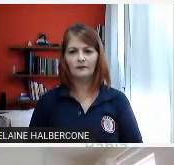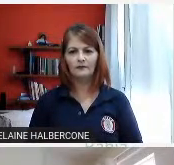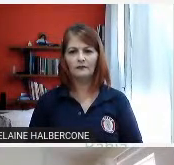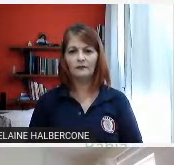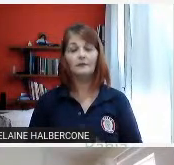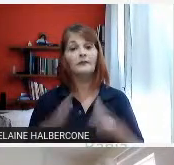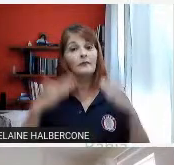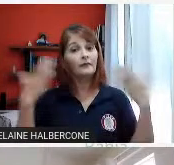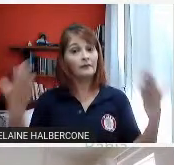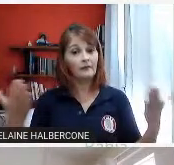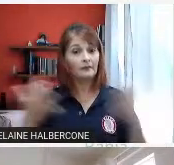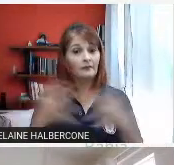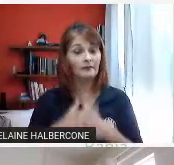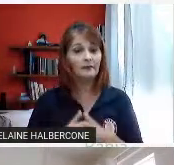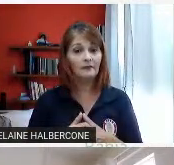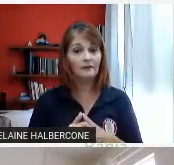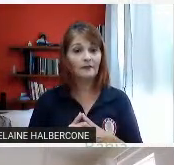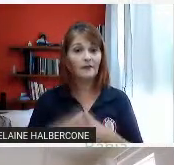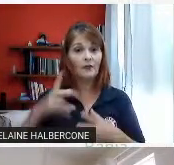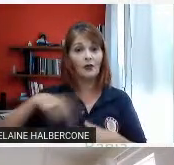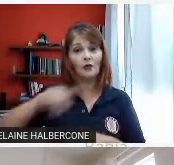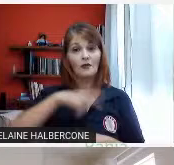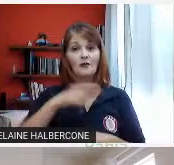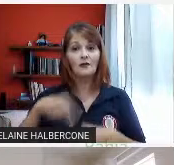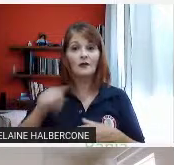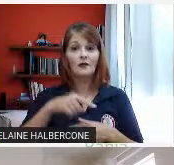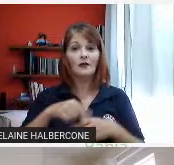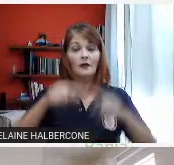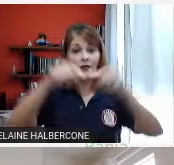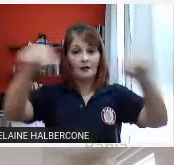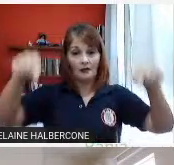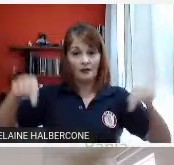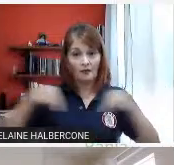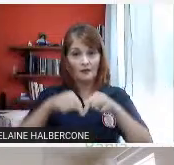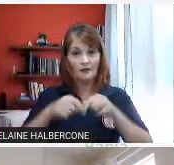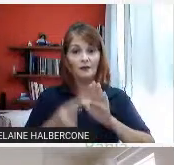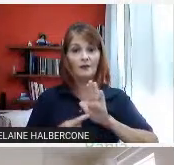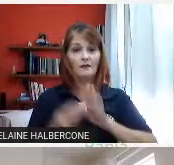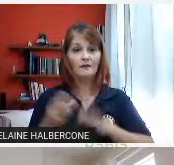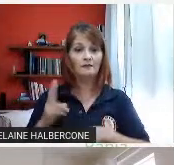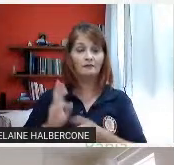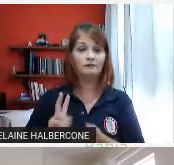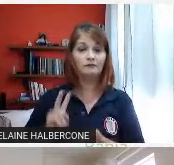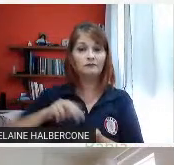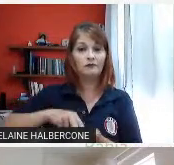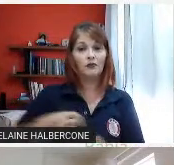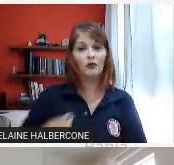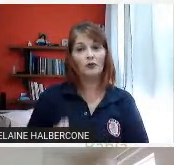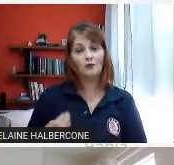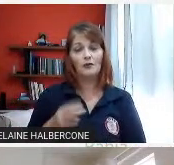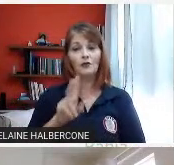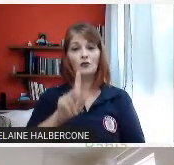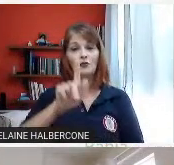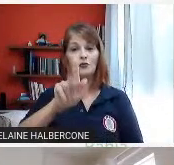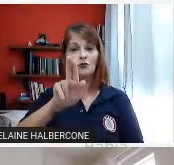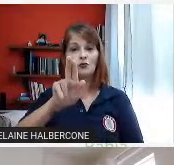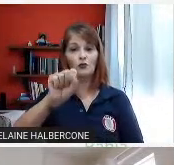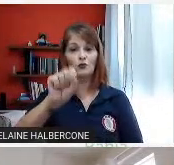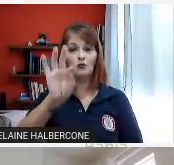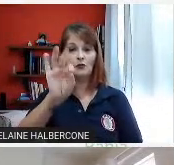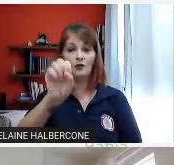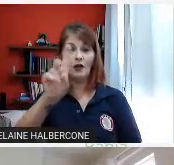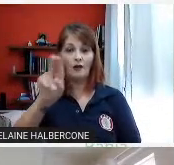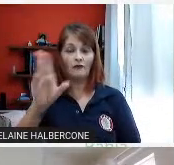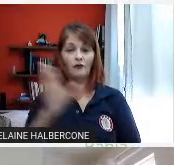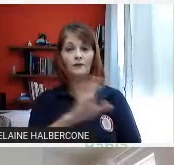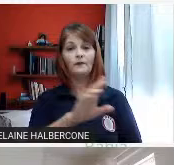Então, estamos aqui, né, na sala com a presença do Gustavo Gomes, do Ítalo